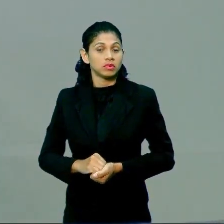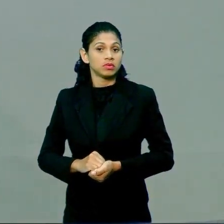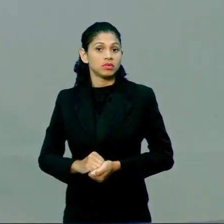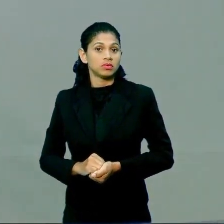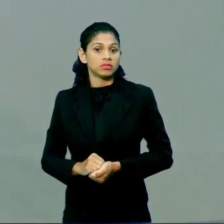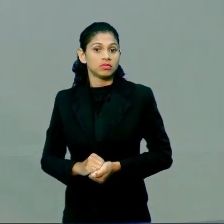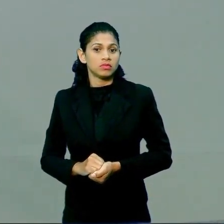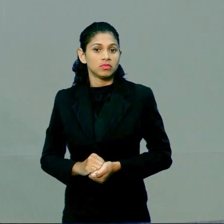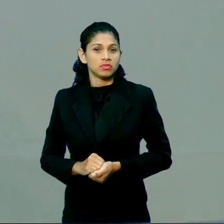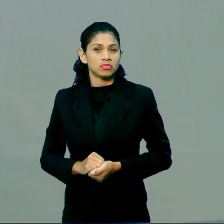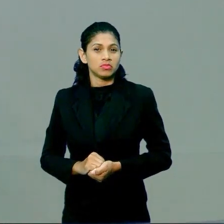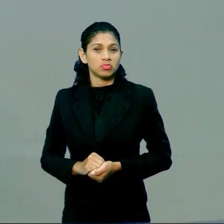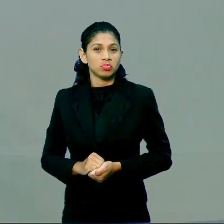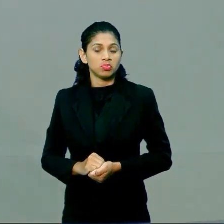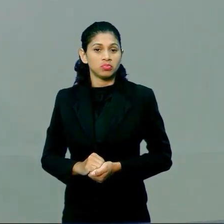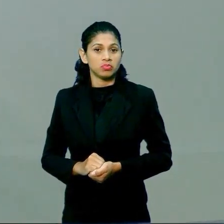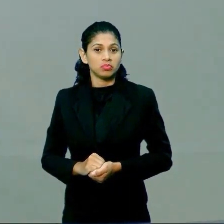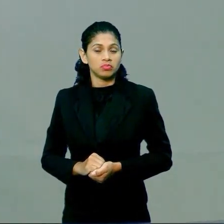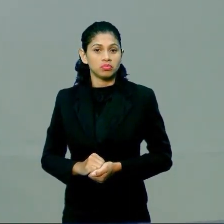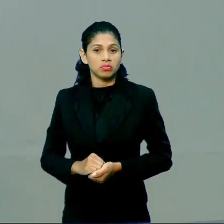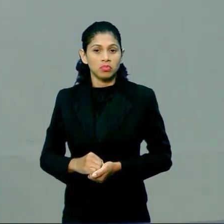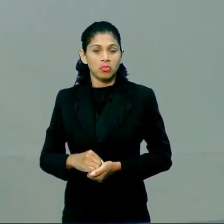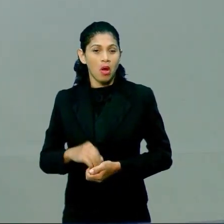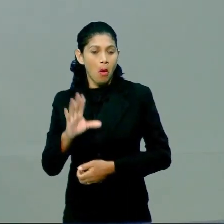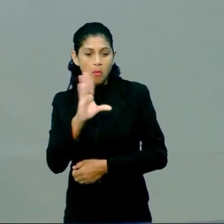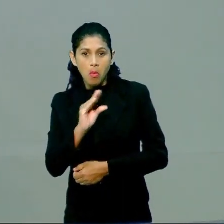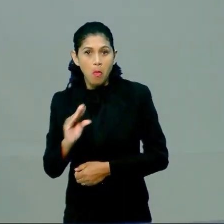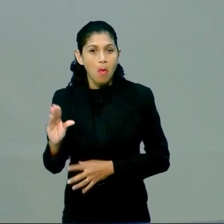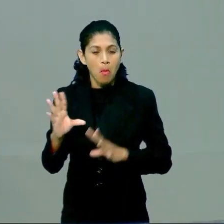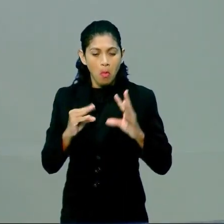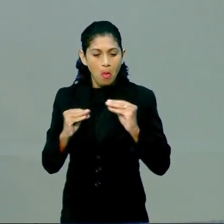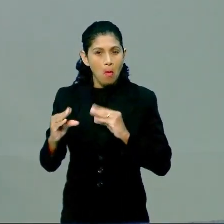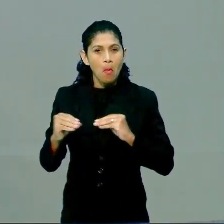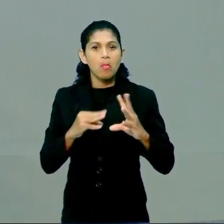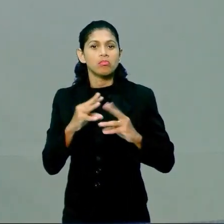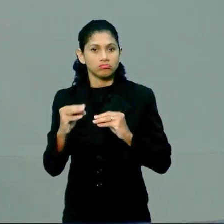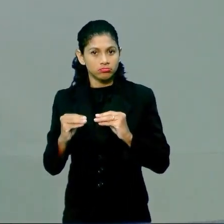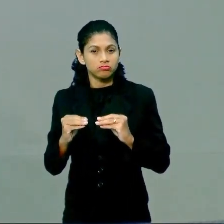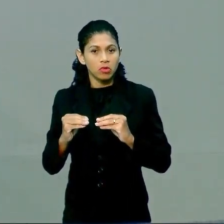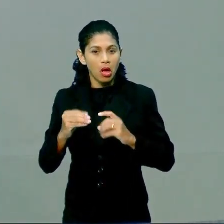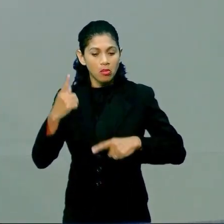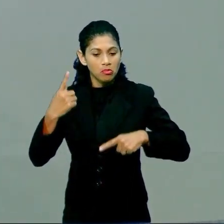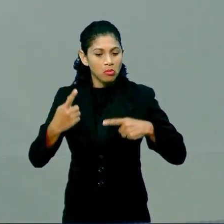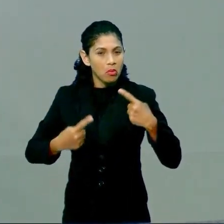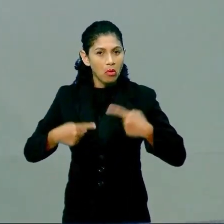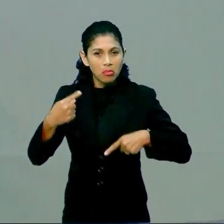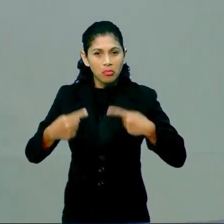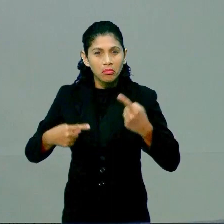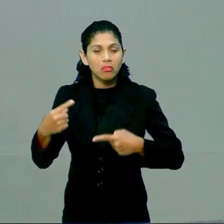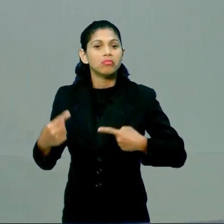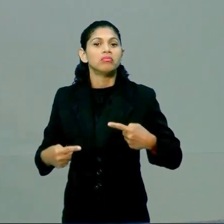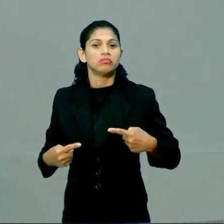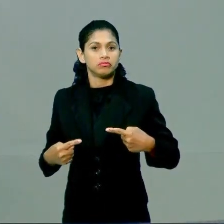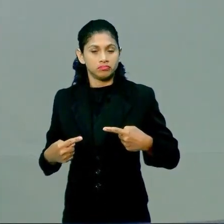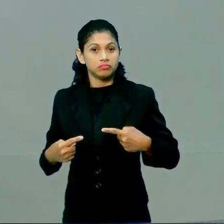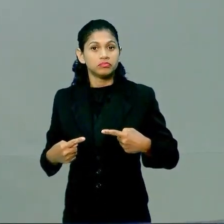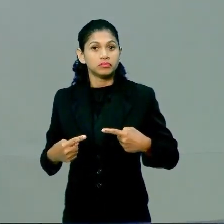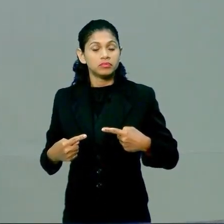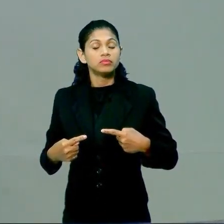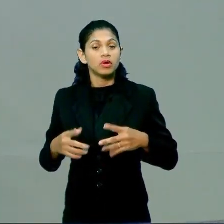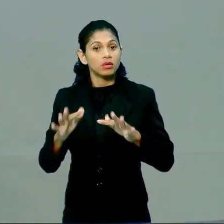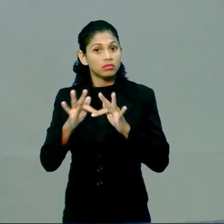né de discussão né de bate boca de conflito né isso não pode nos indicar outra coisa que não seja uma relação